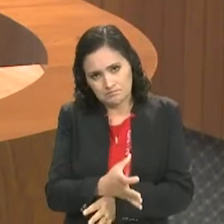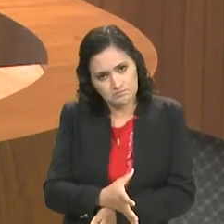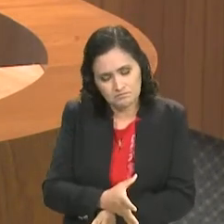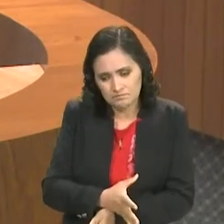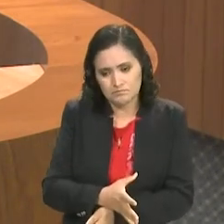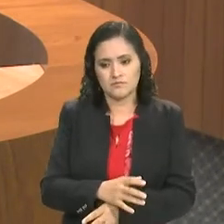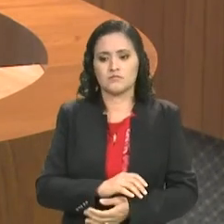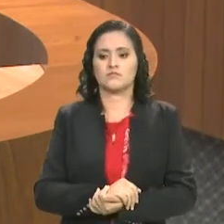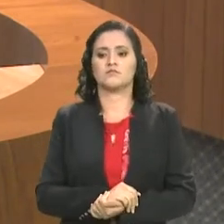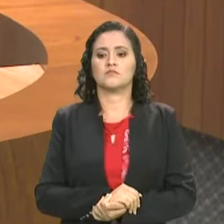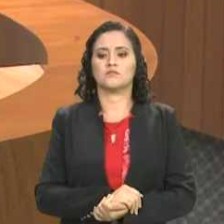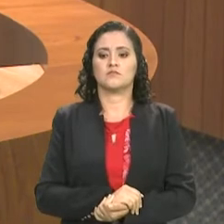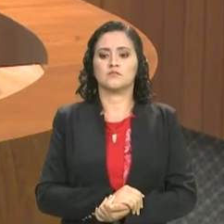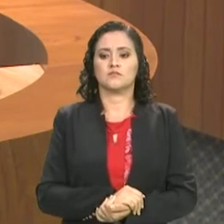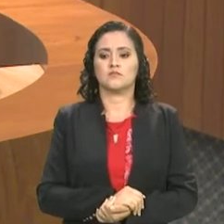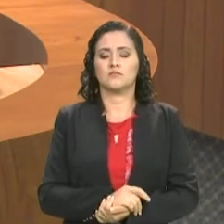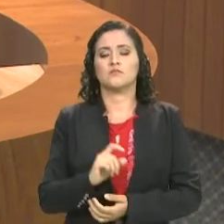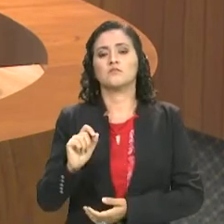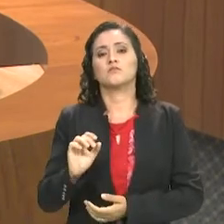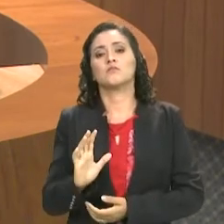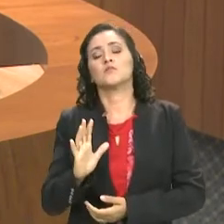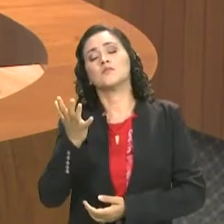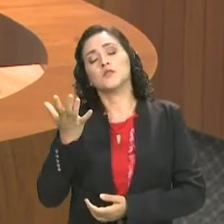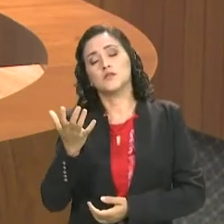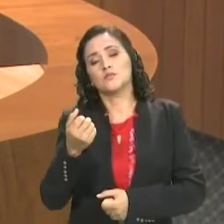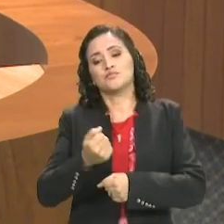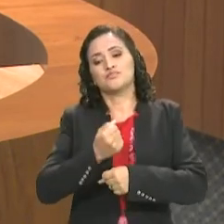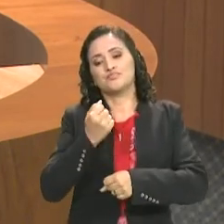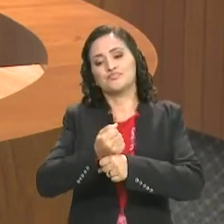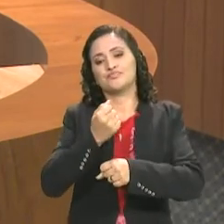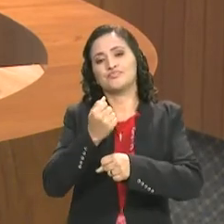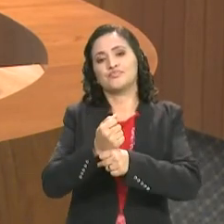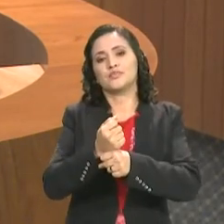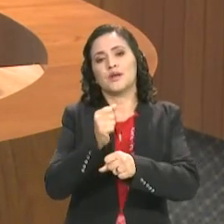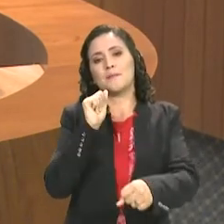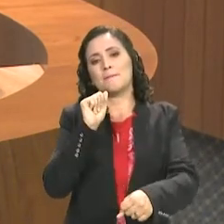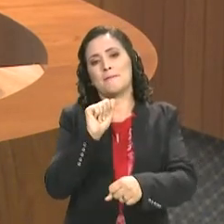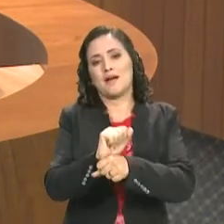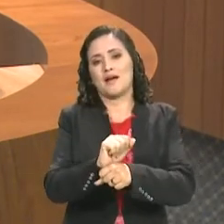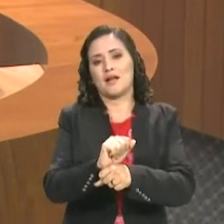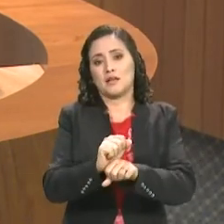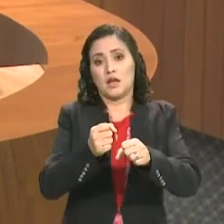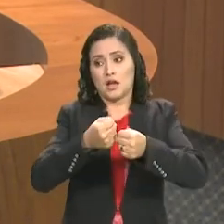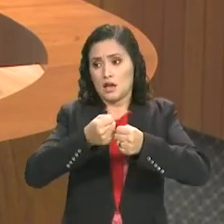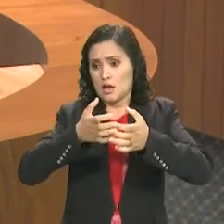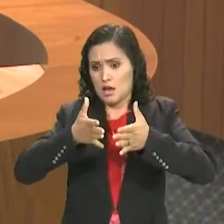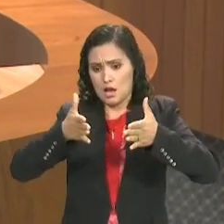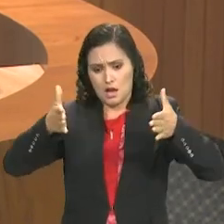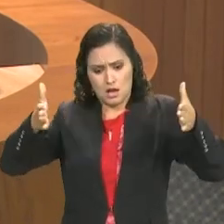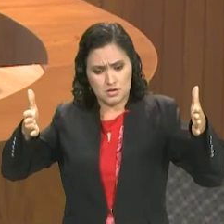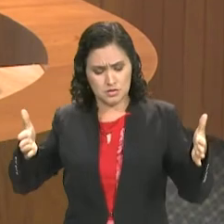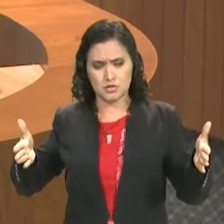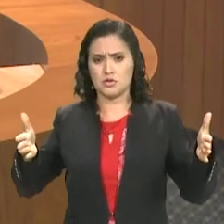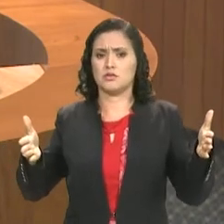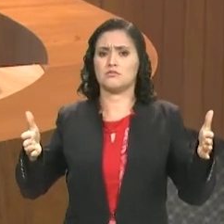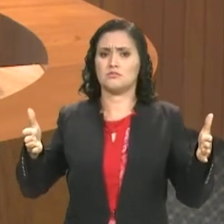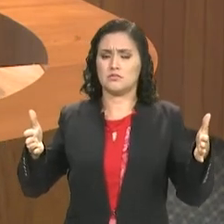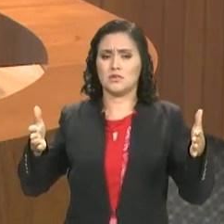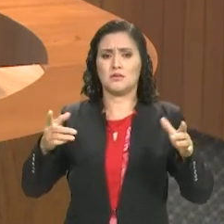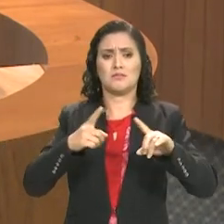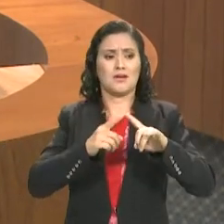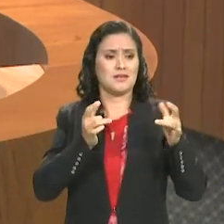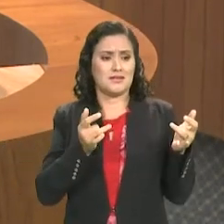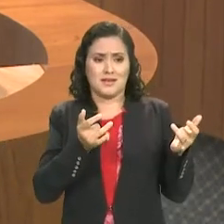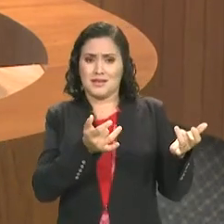o término da obra, acabou ficando uma obra gigantesca ali naquele bairro, um popular, gigantesca, abandonada.